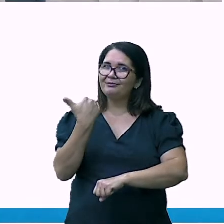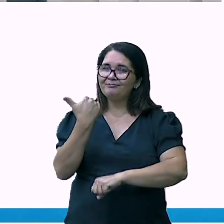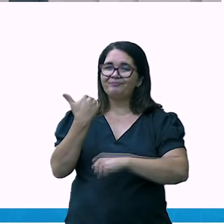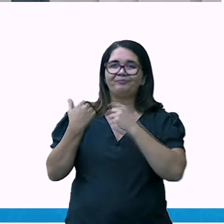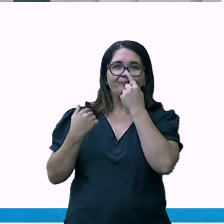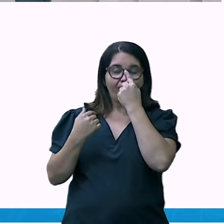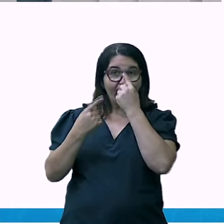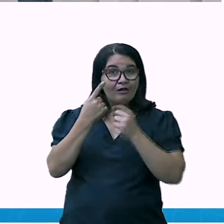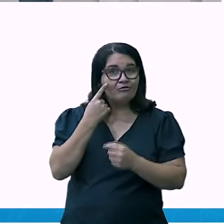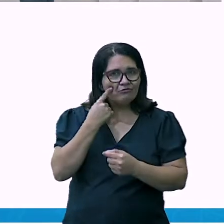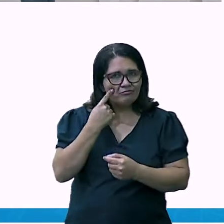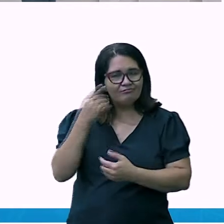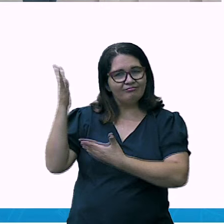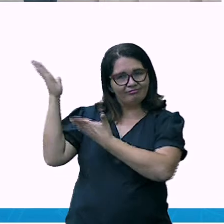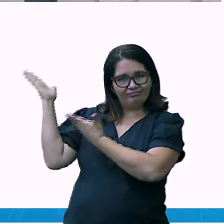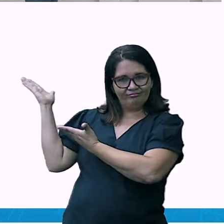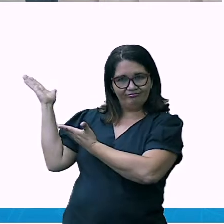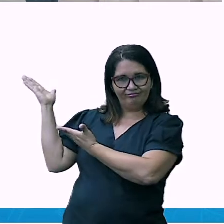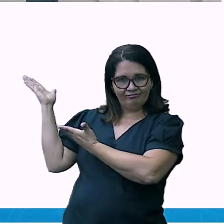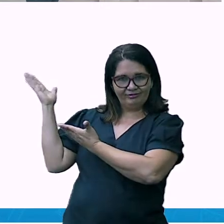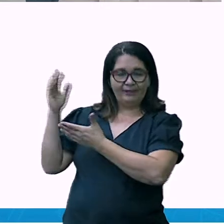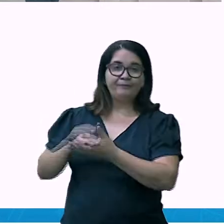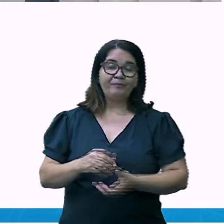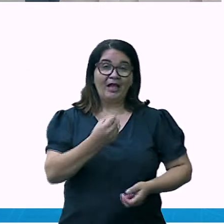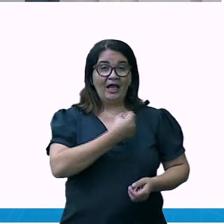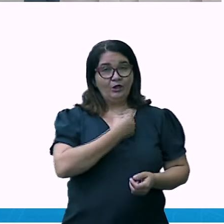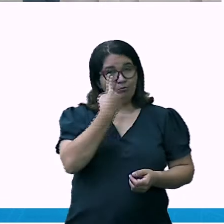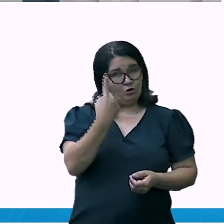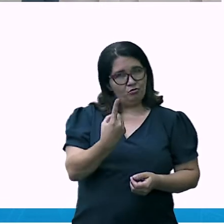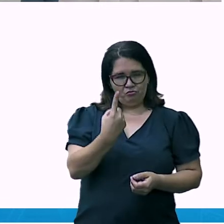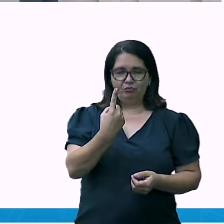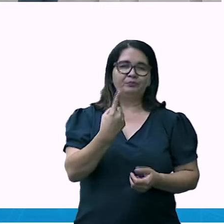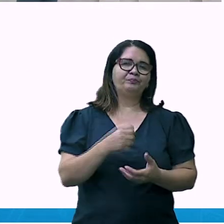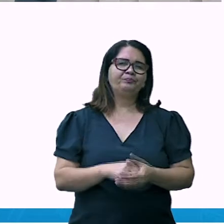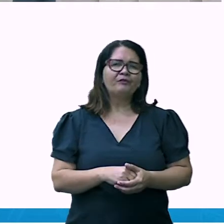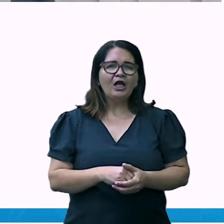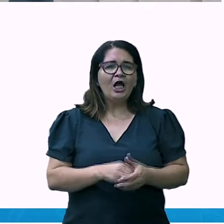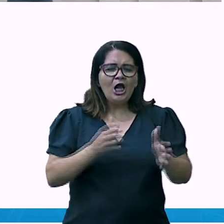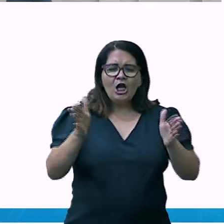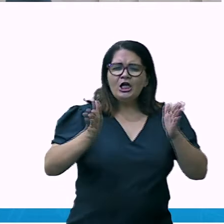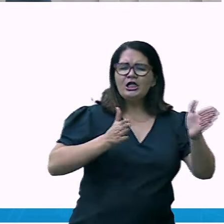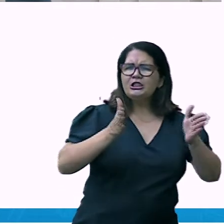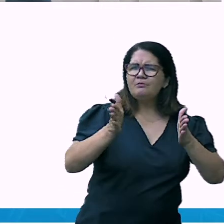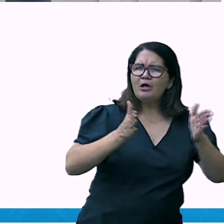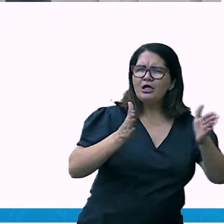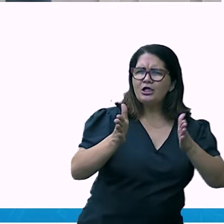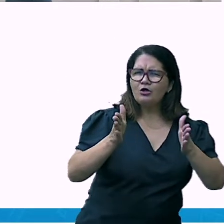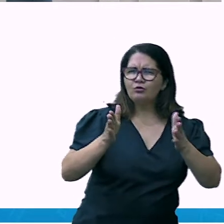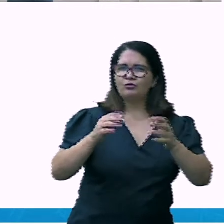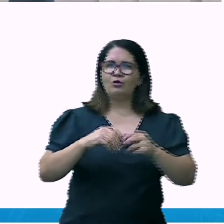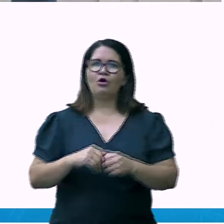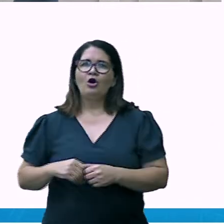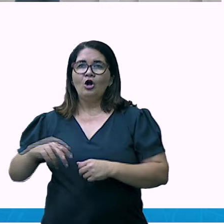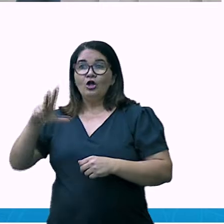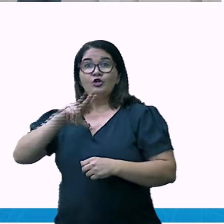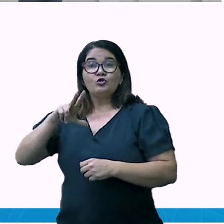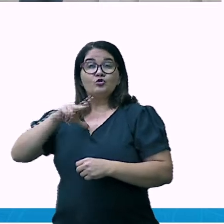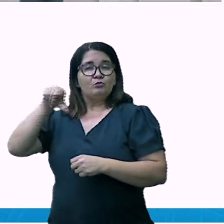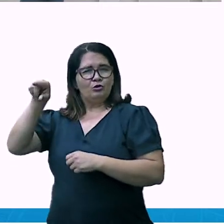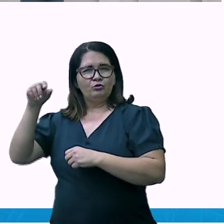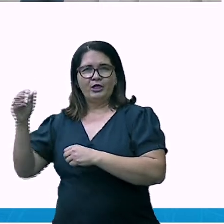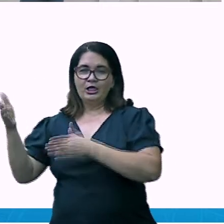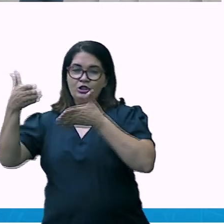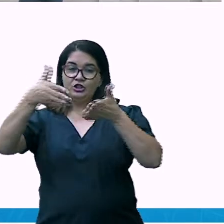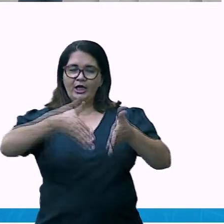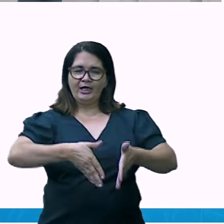aqui para vocês a primeira pergunta. Na época da chegada dos portugueses, no século